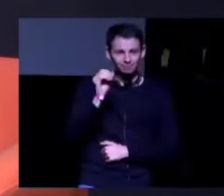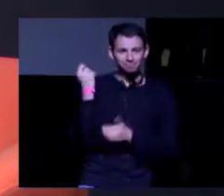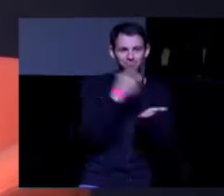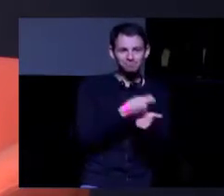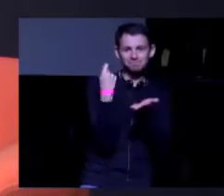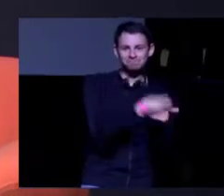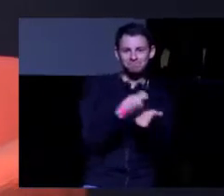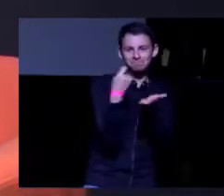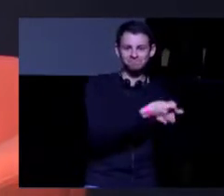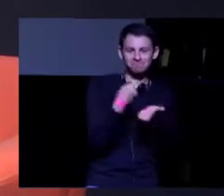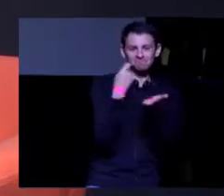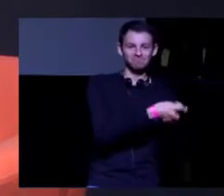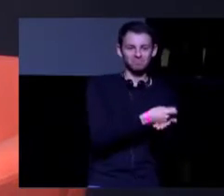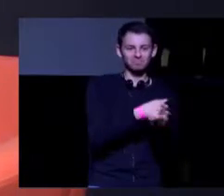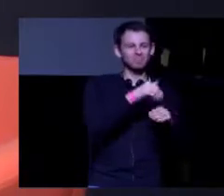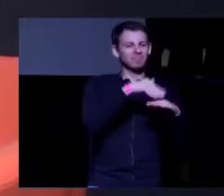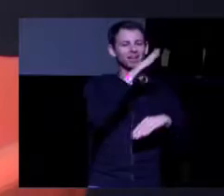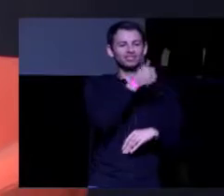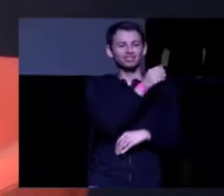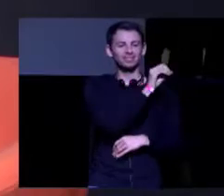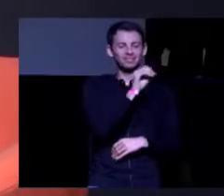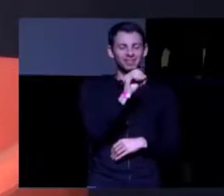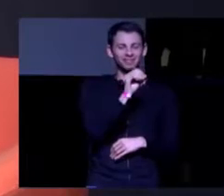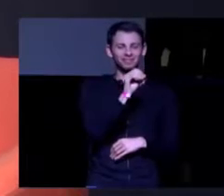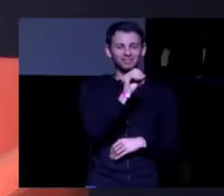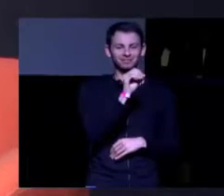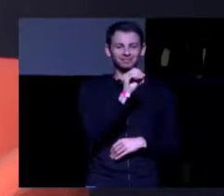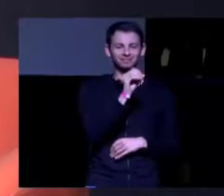pessoas apoiaram mais de 100 projetos. Quase que